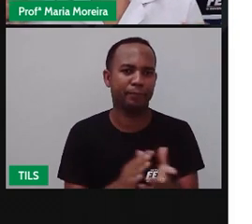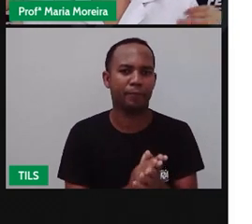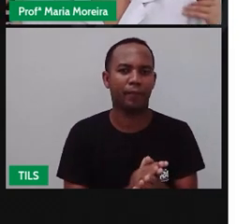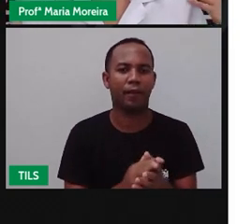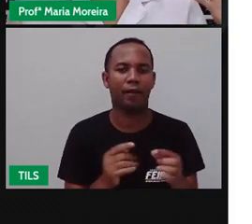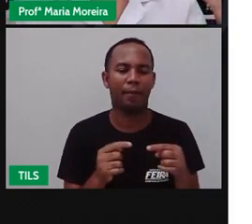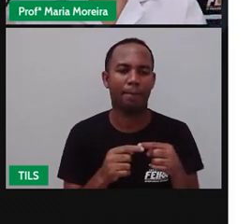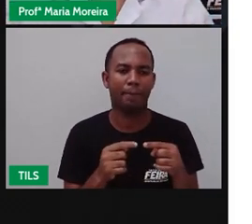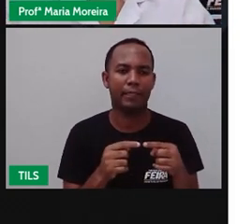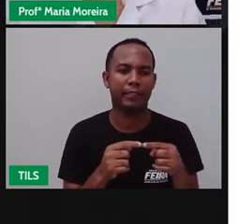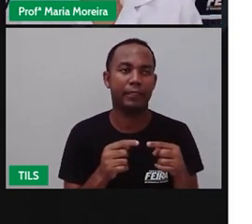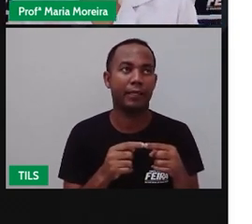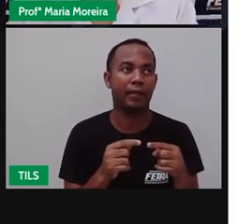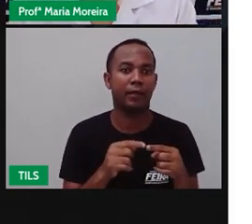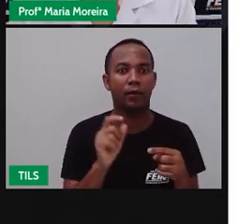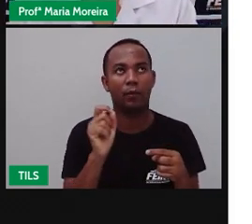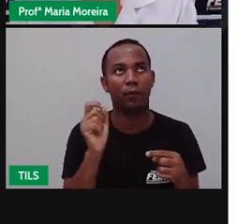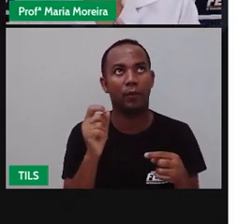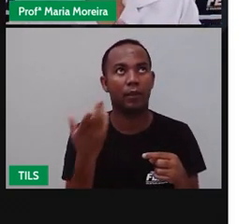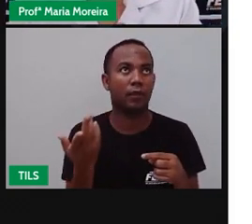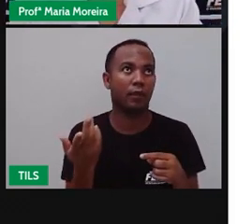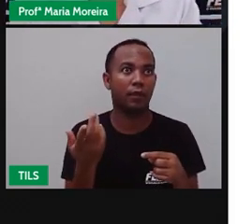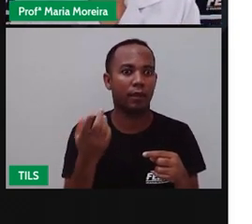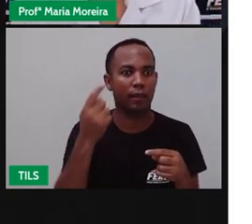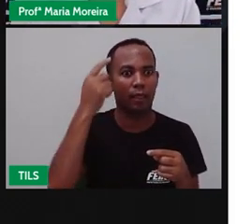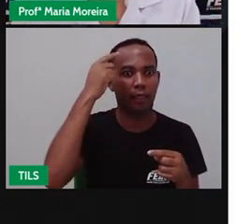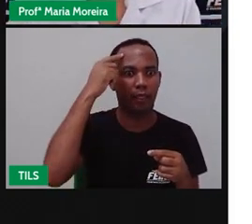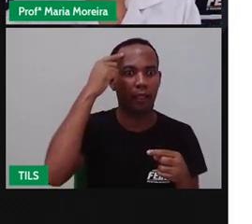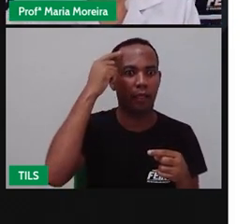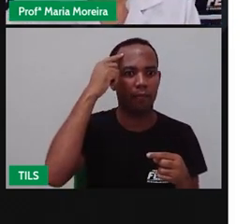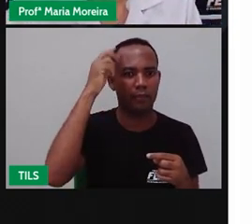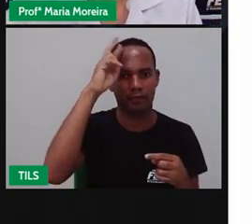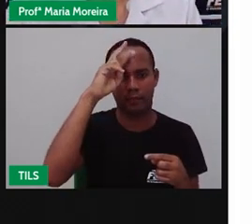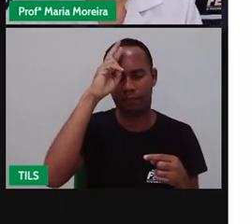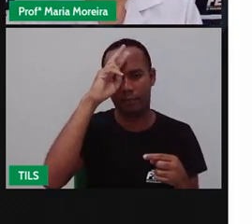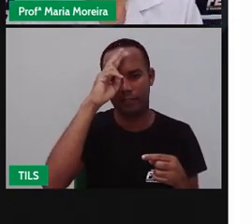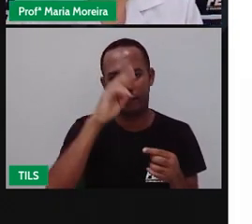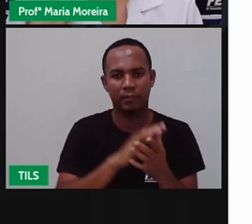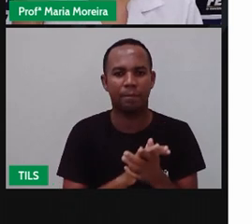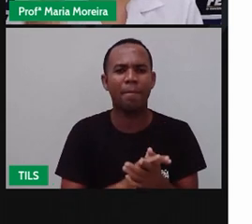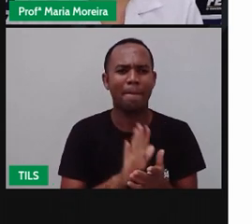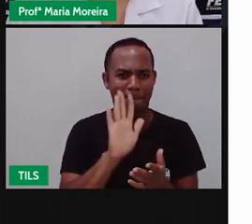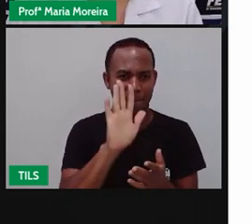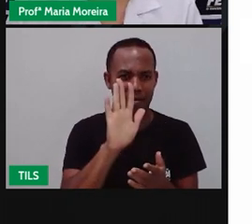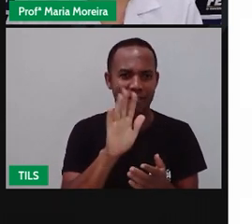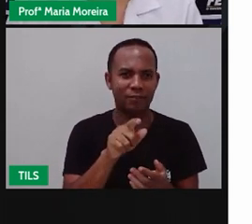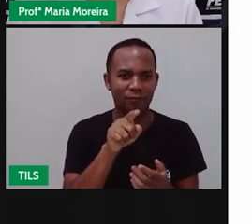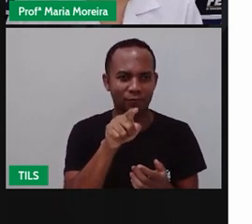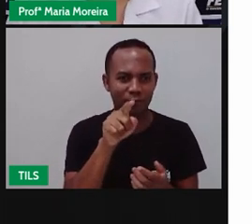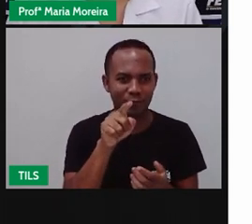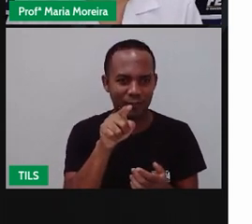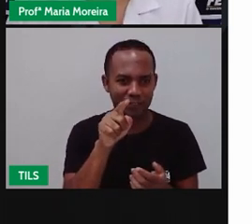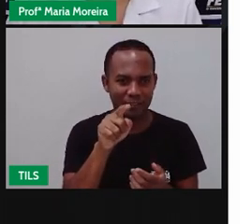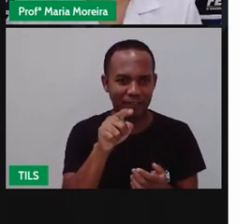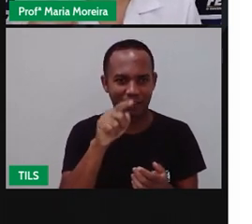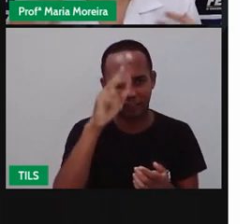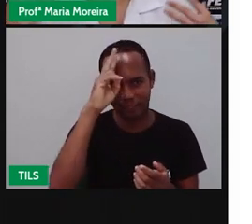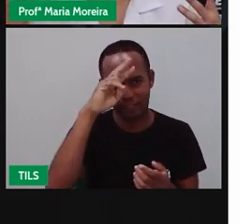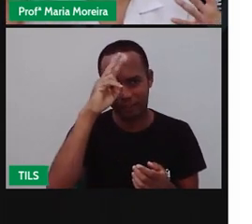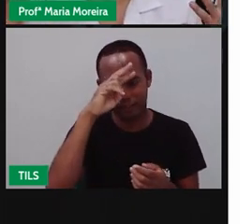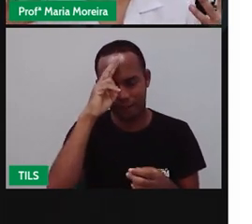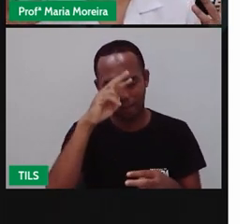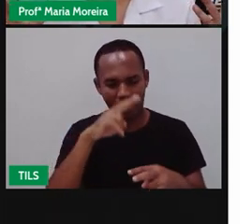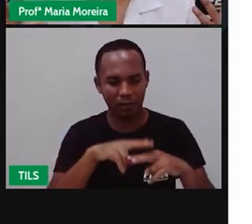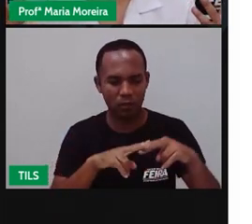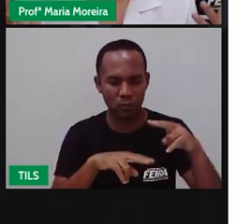Então, a gente já está o quê? Nosso segundo São João aí consecutivo que não irá acontecer. Mas que o que é que a Pró está